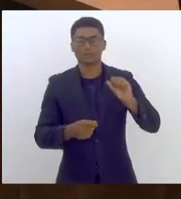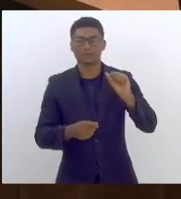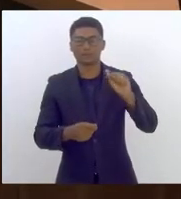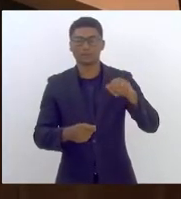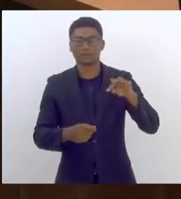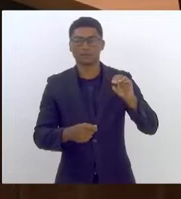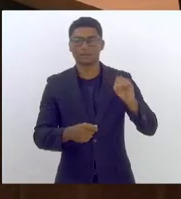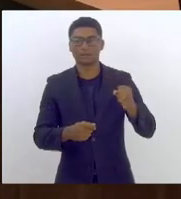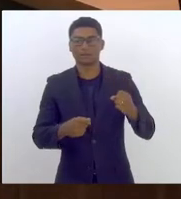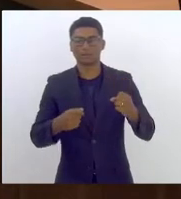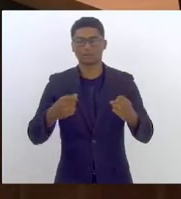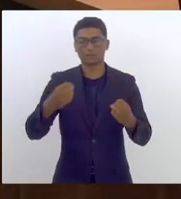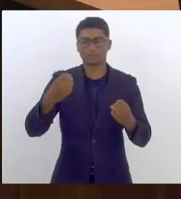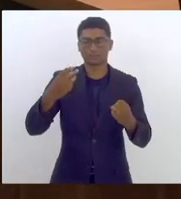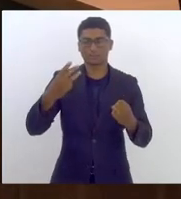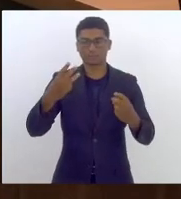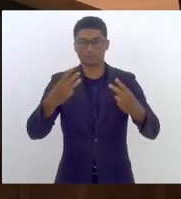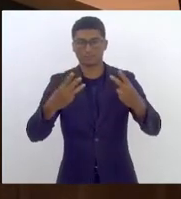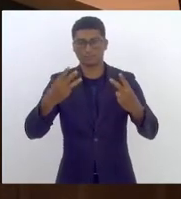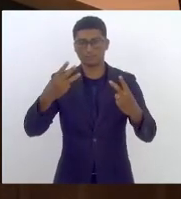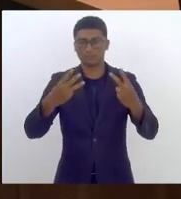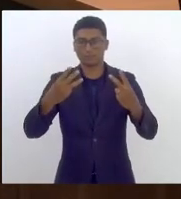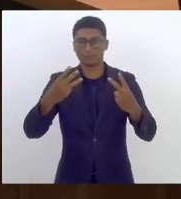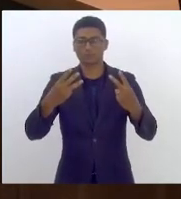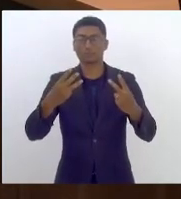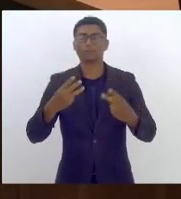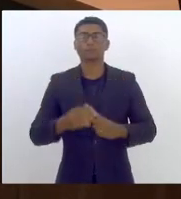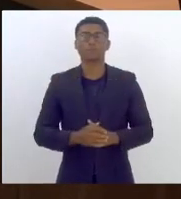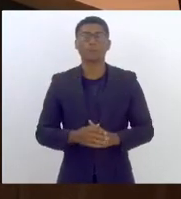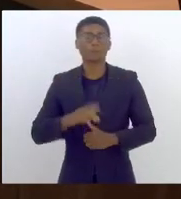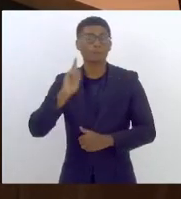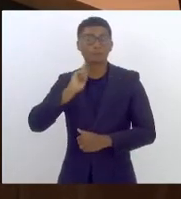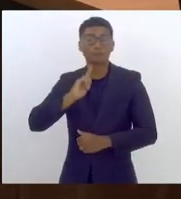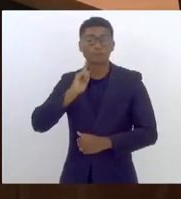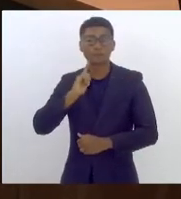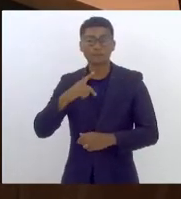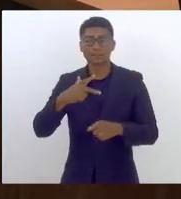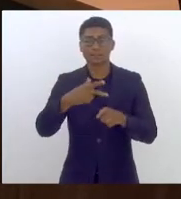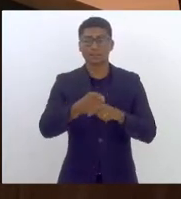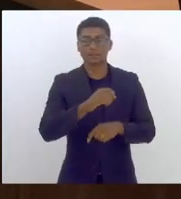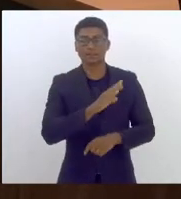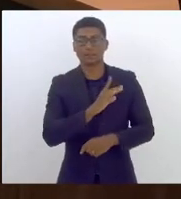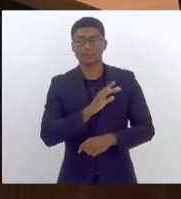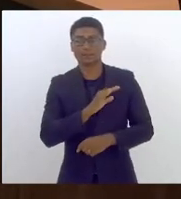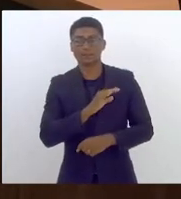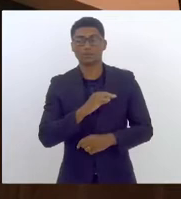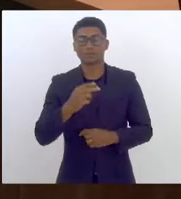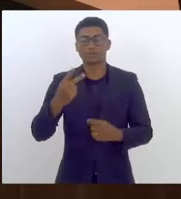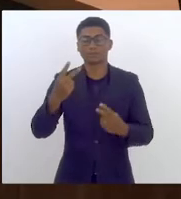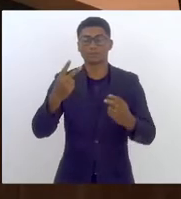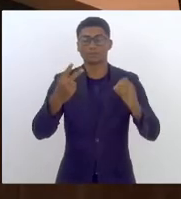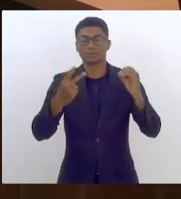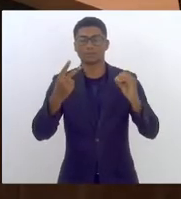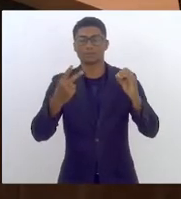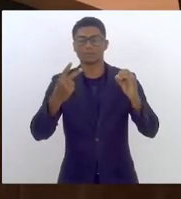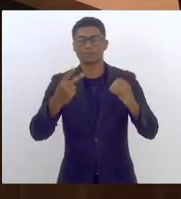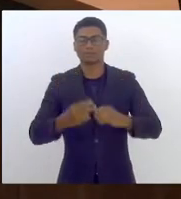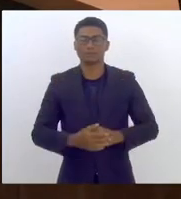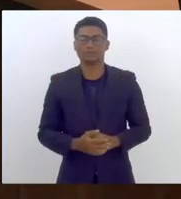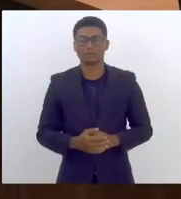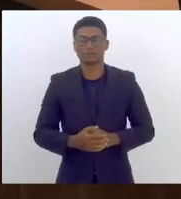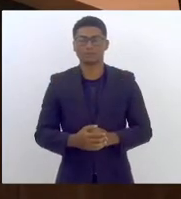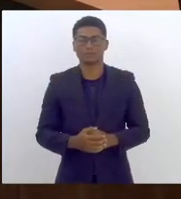o rio tá em alta O Fluminense ganhou do Corinthians de 2 a 0